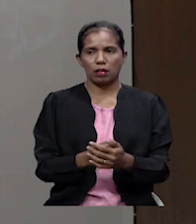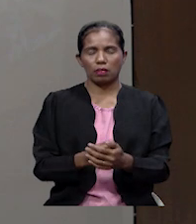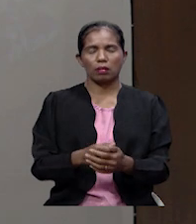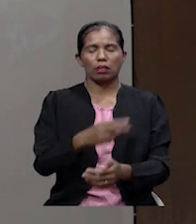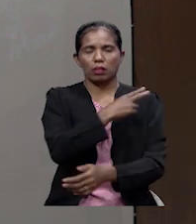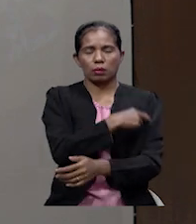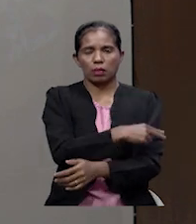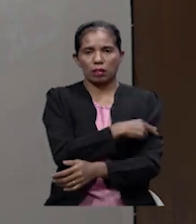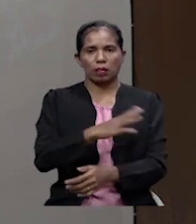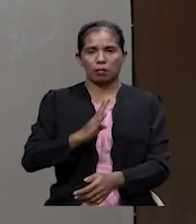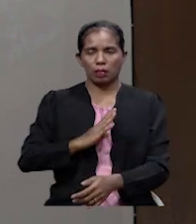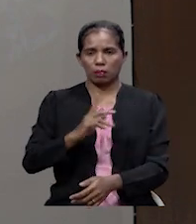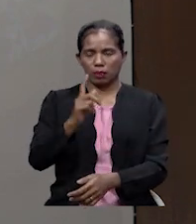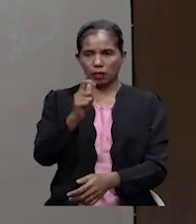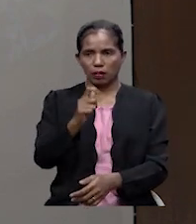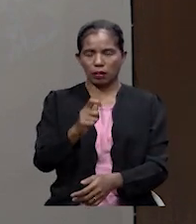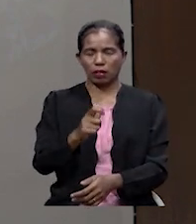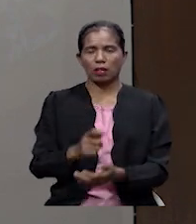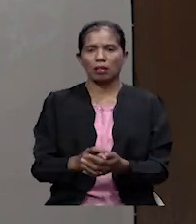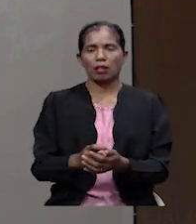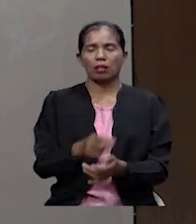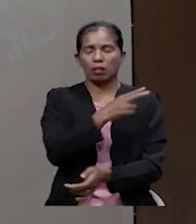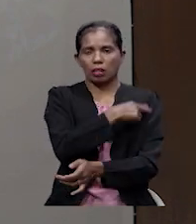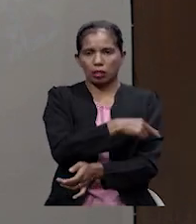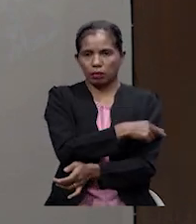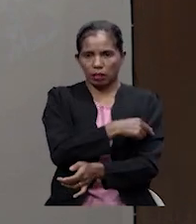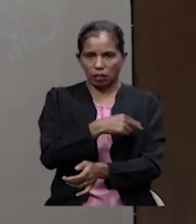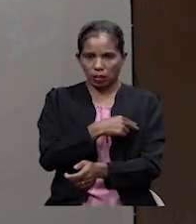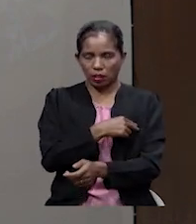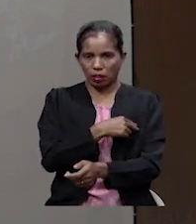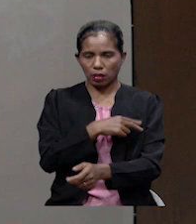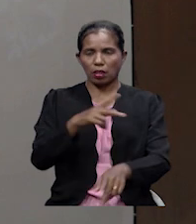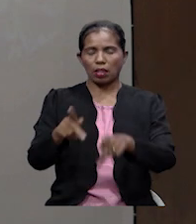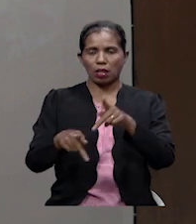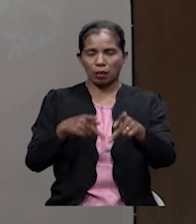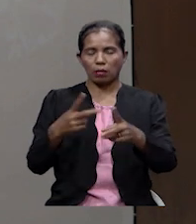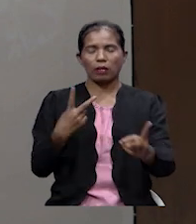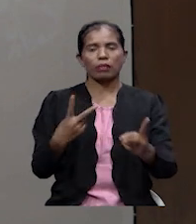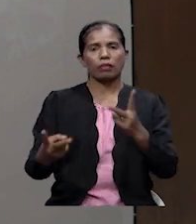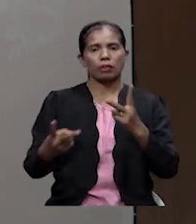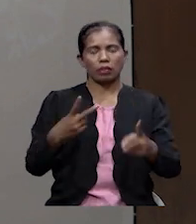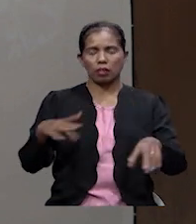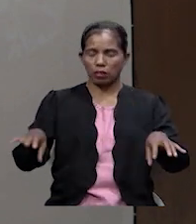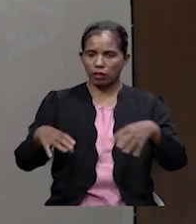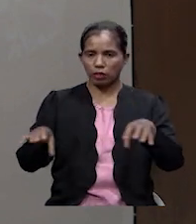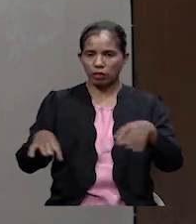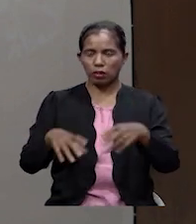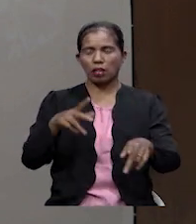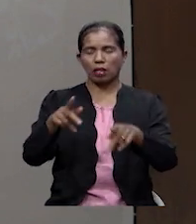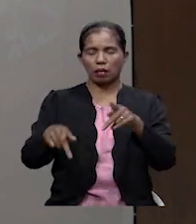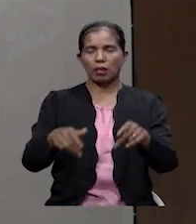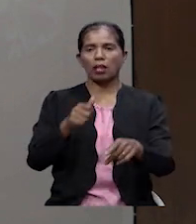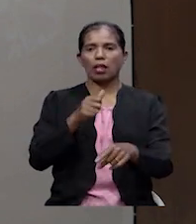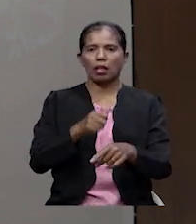clínica bairro Pite, clínica de nevema ka ema voluntário, ema americano,